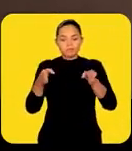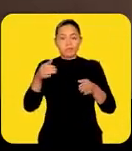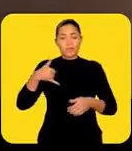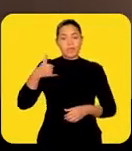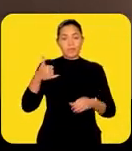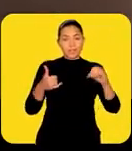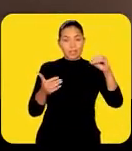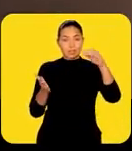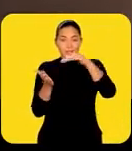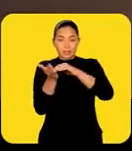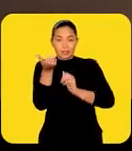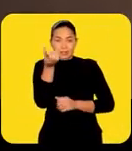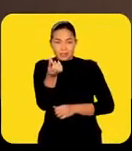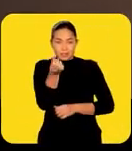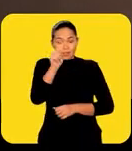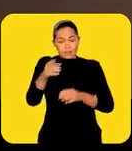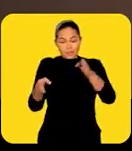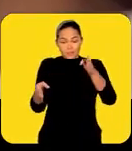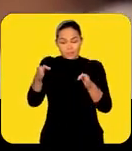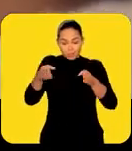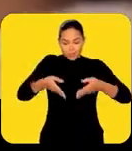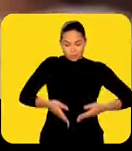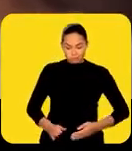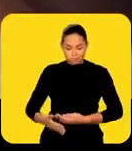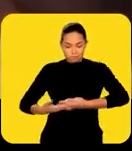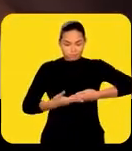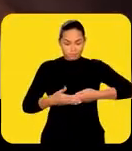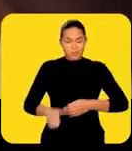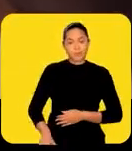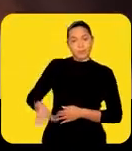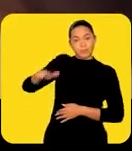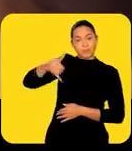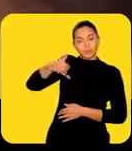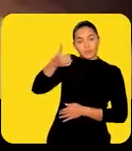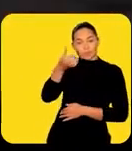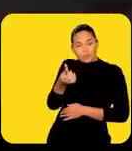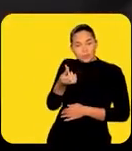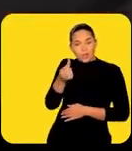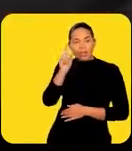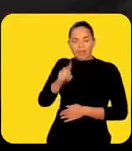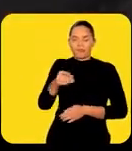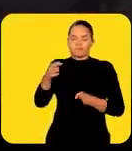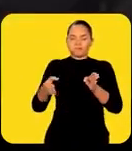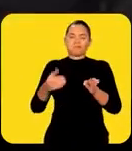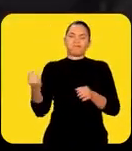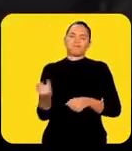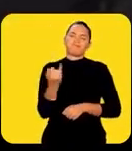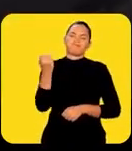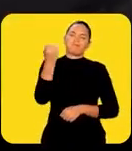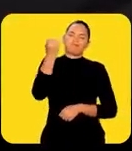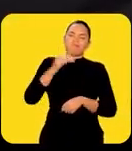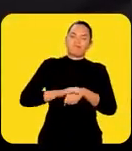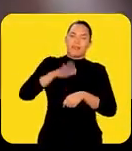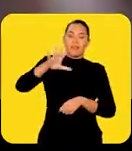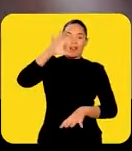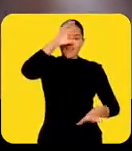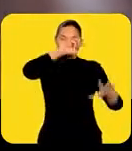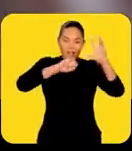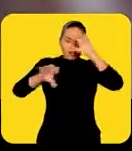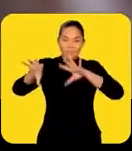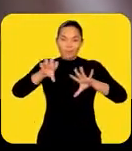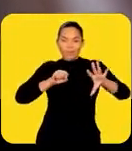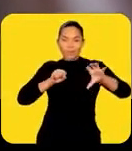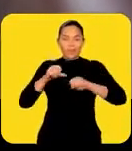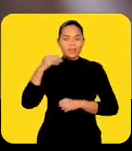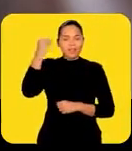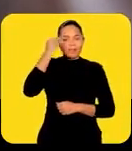infância? É o período que vai do nascimento até os 6 anos. Essa é a fase mais importante para a gente aprender a